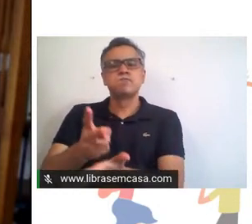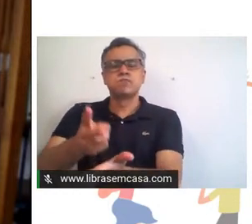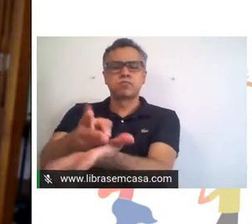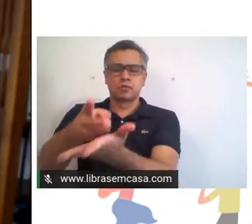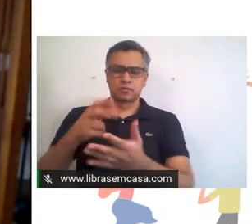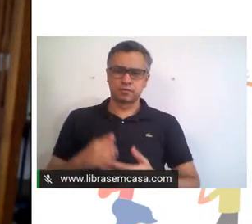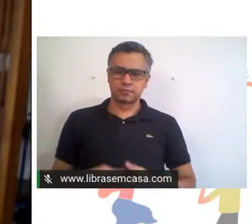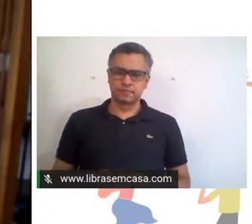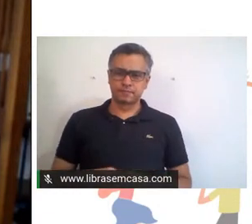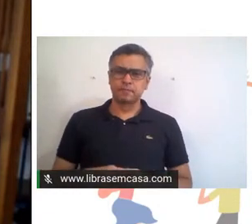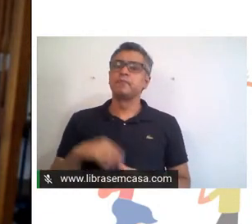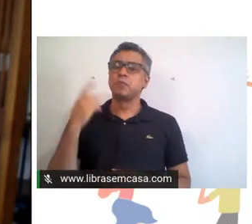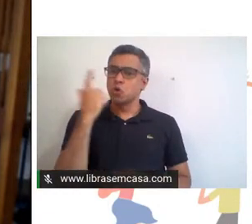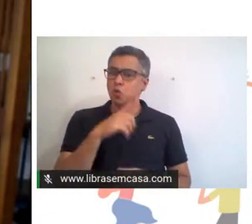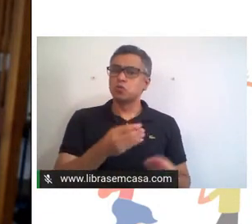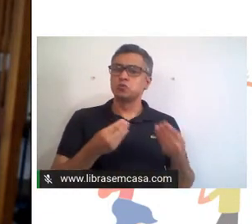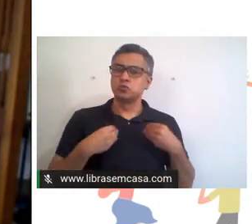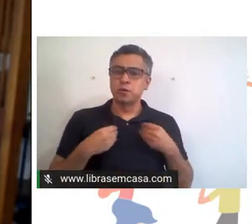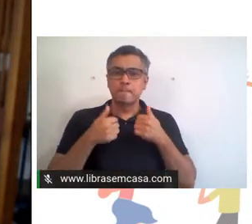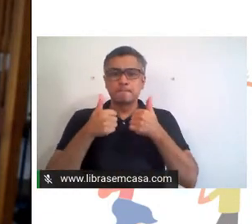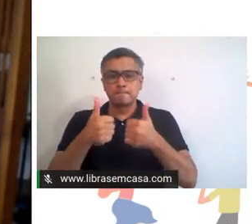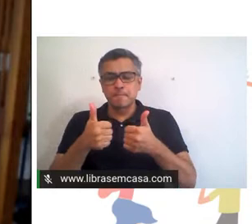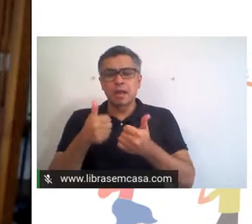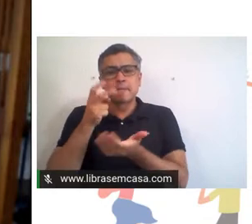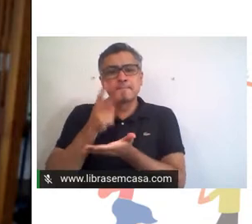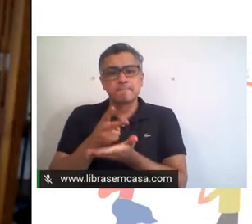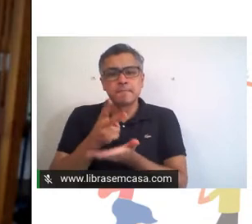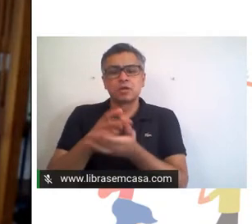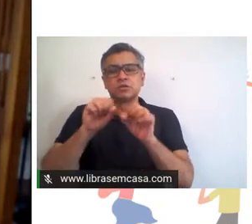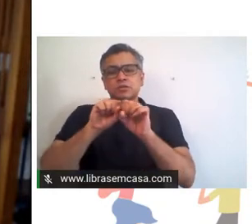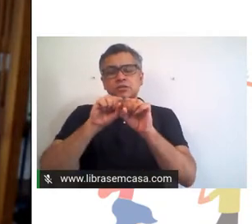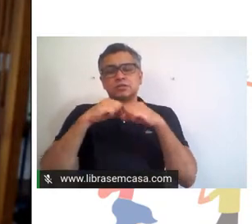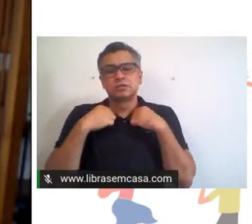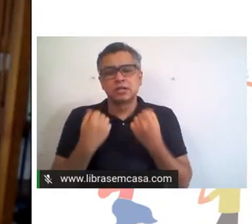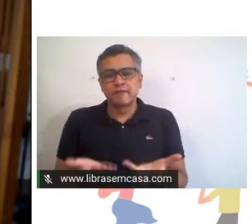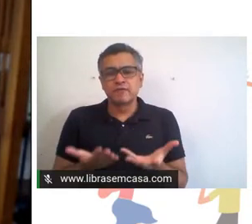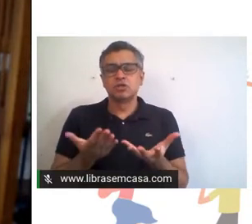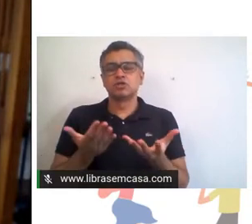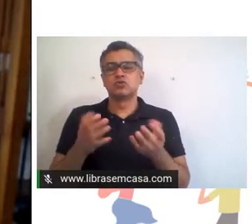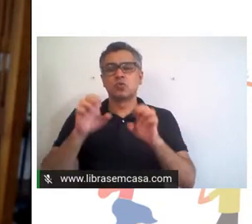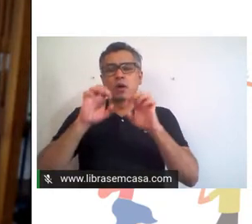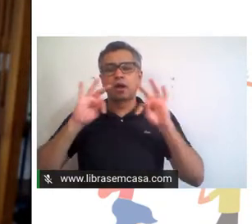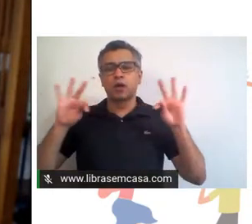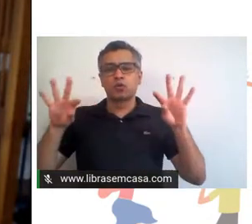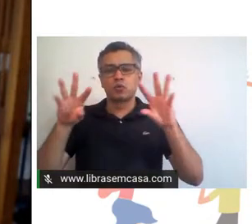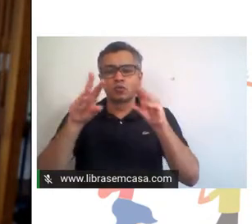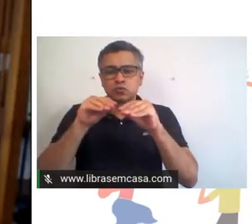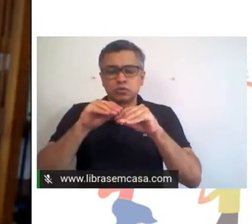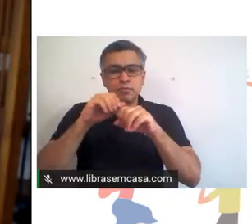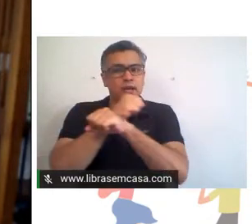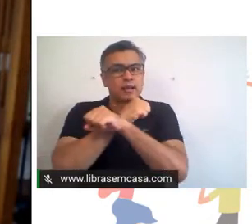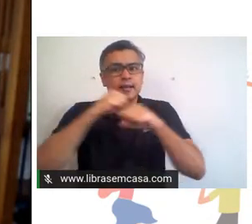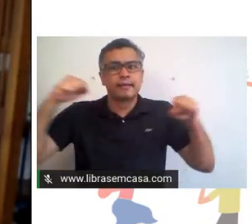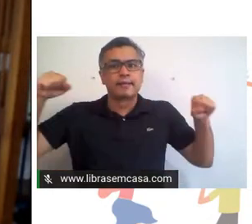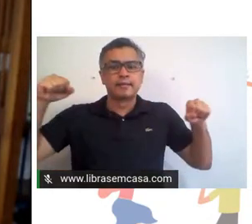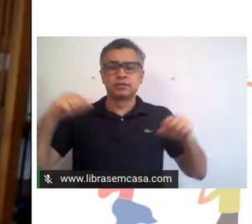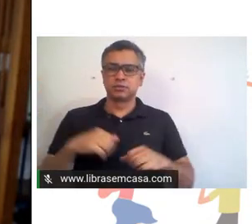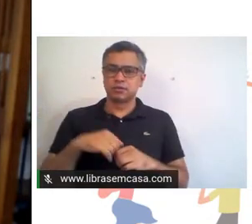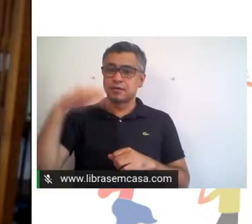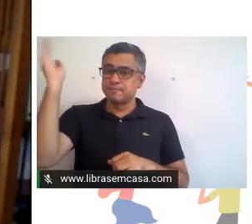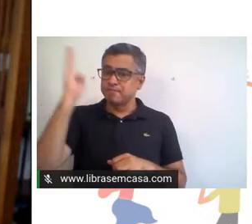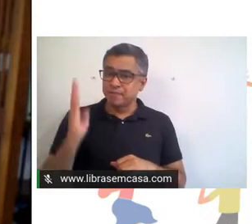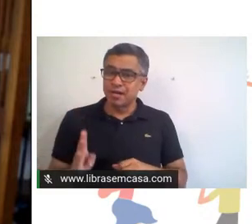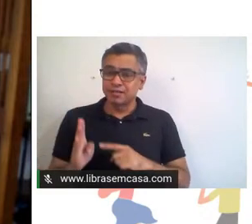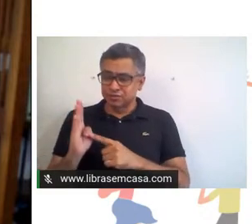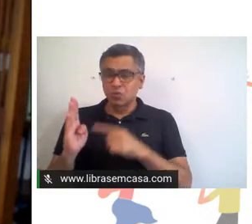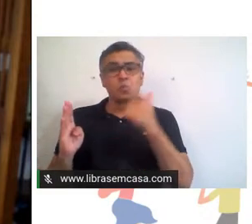de vista de manutenção dos serviços ecossistemas gigantescos, né? Então, o país só ganhou com a redução